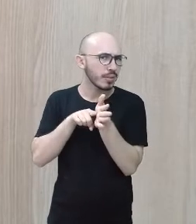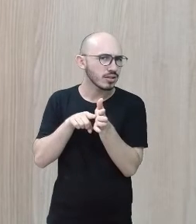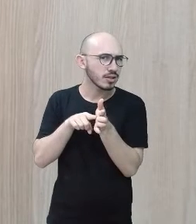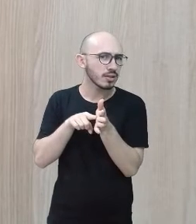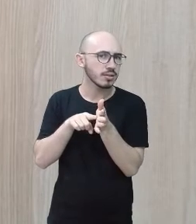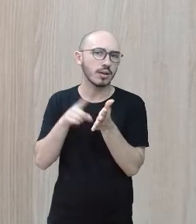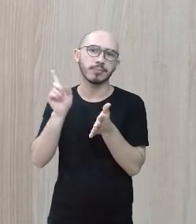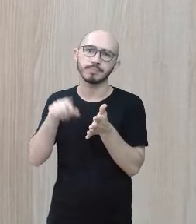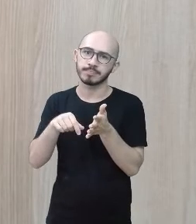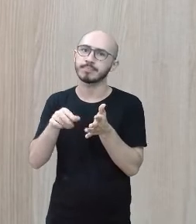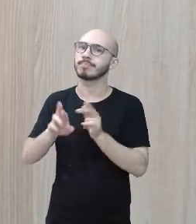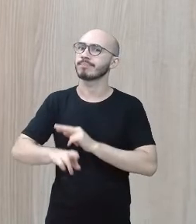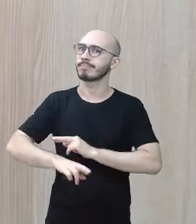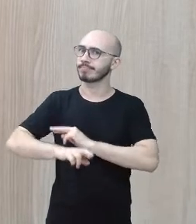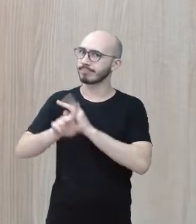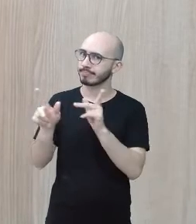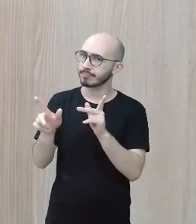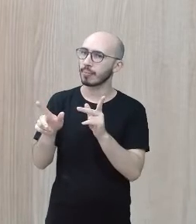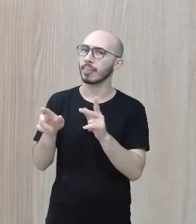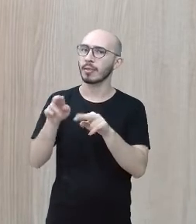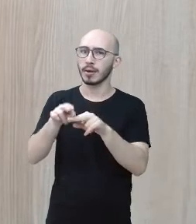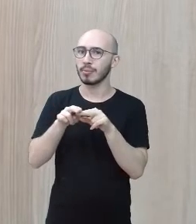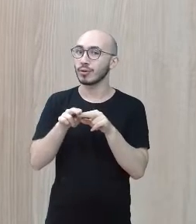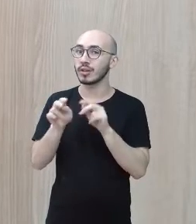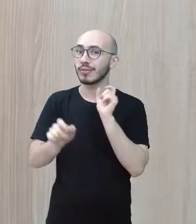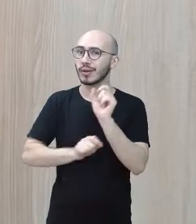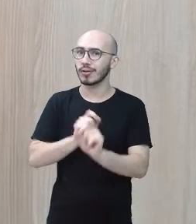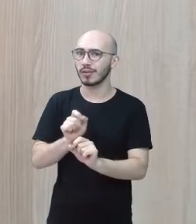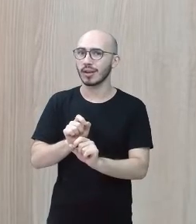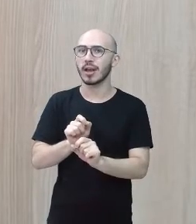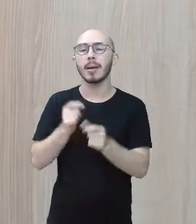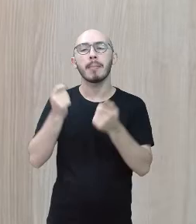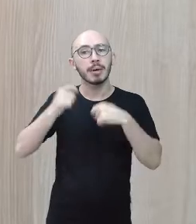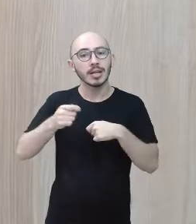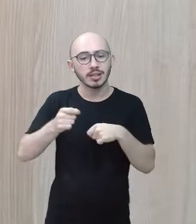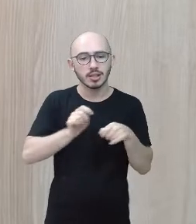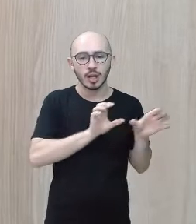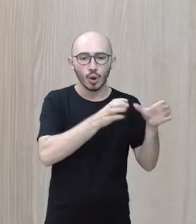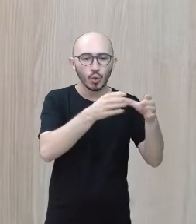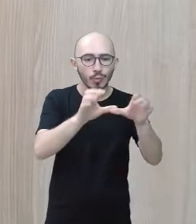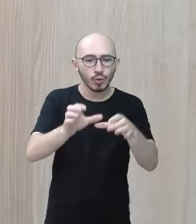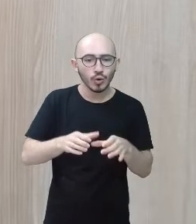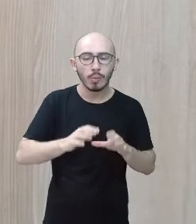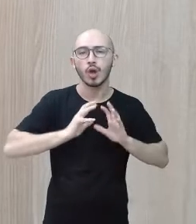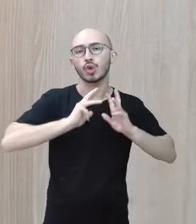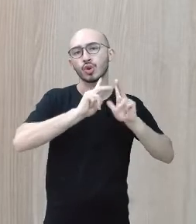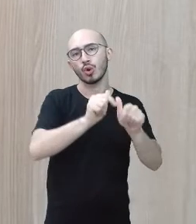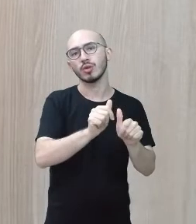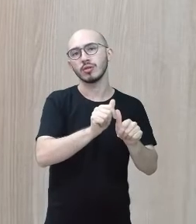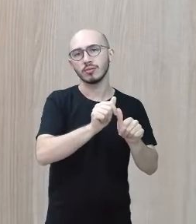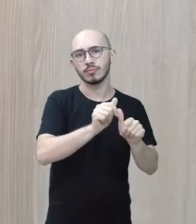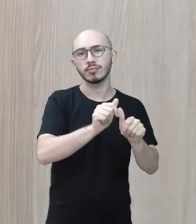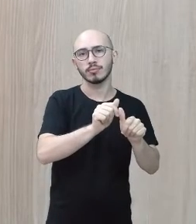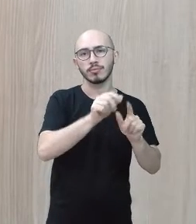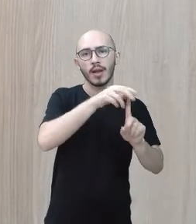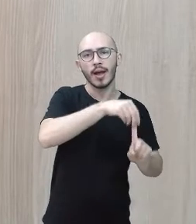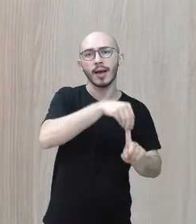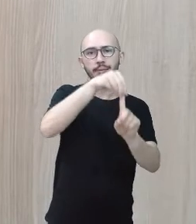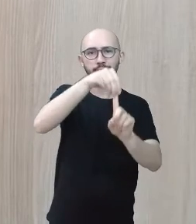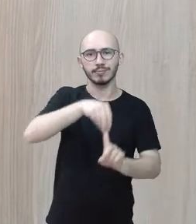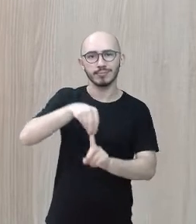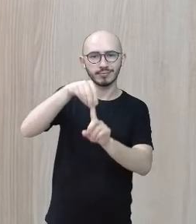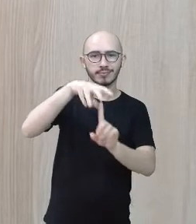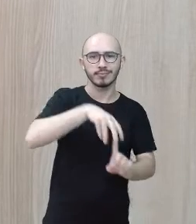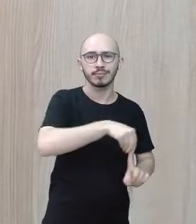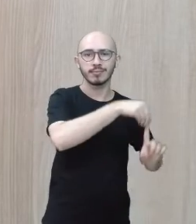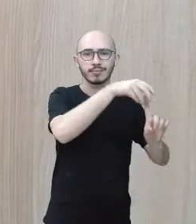alguma alteração. Por quê? Porque você não passou pelas outras turmas. Tá? Então, a sua sala pode ter uma preferência